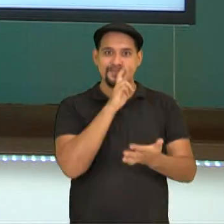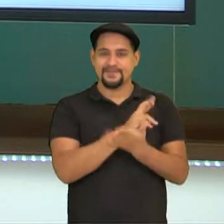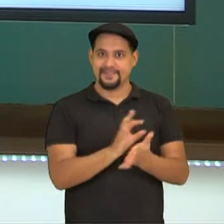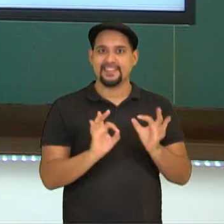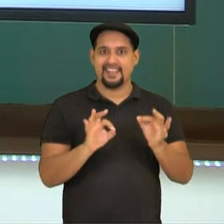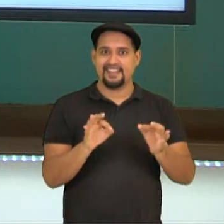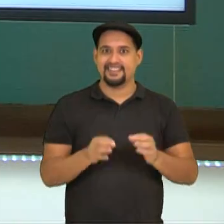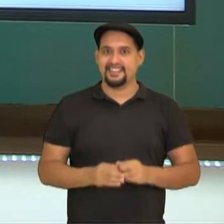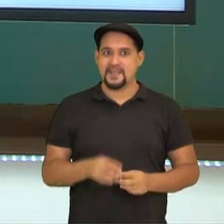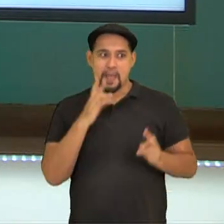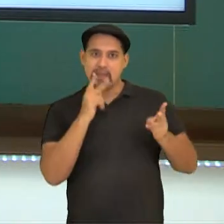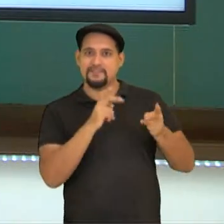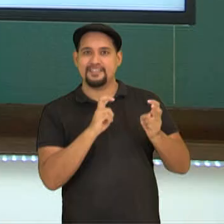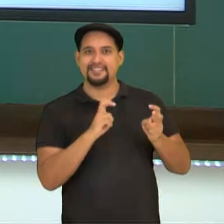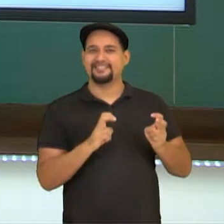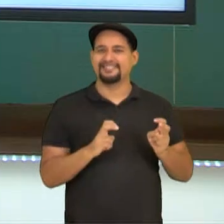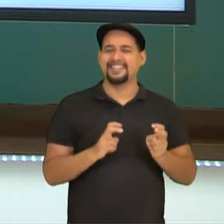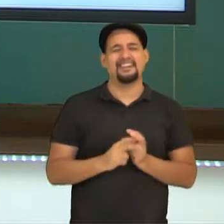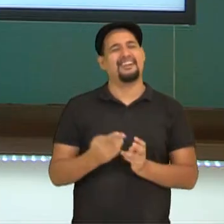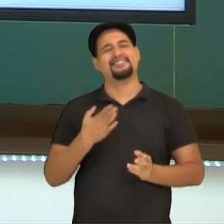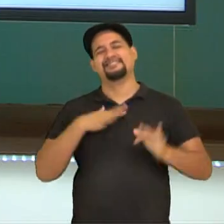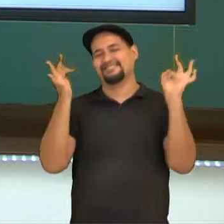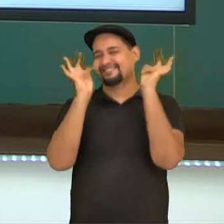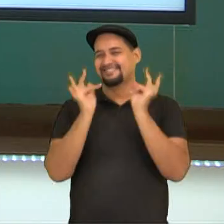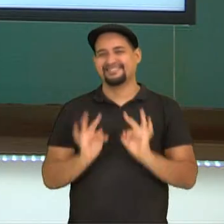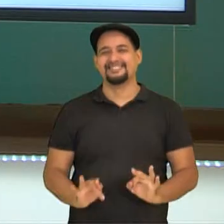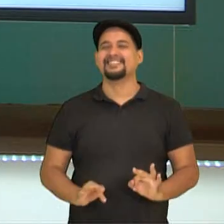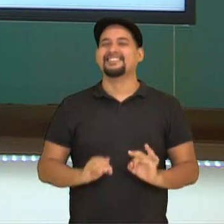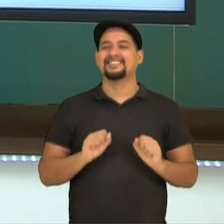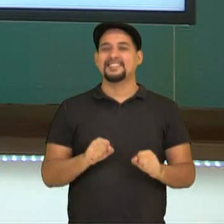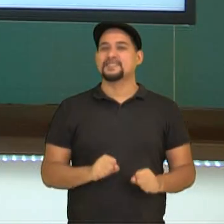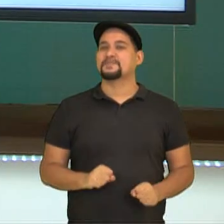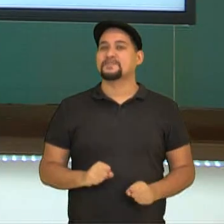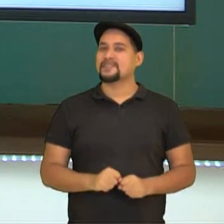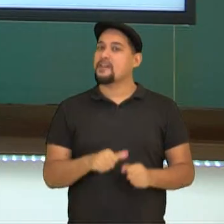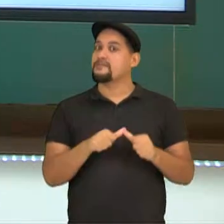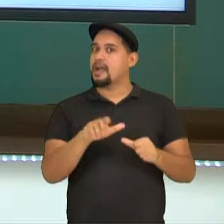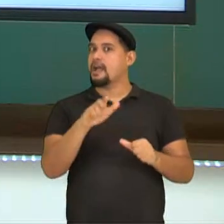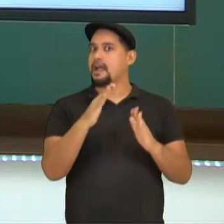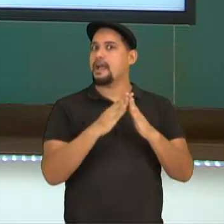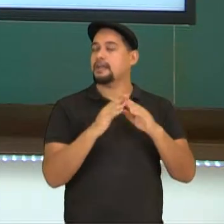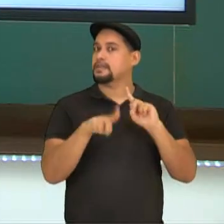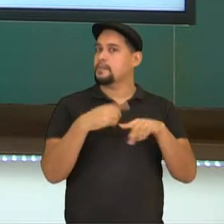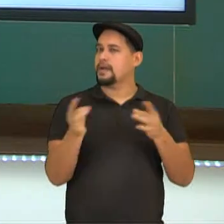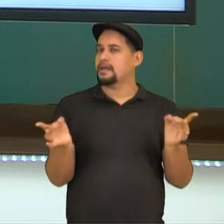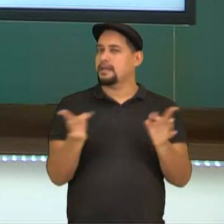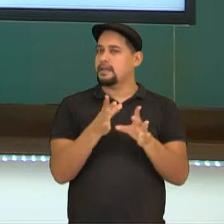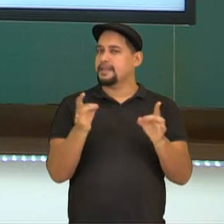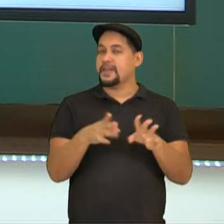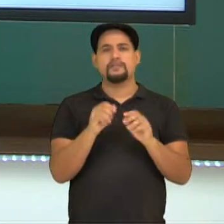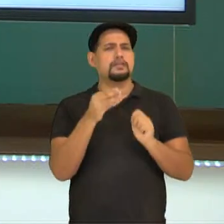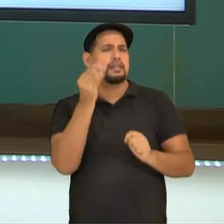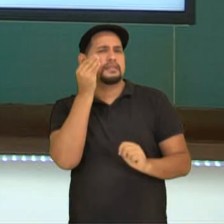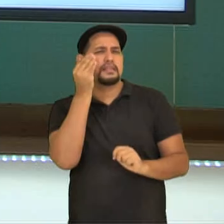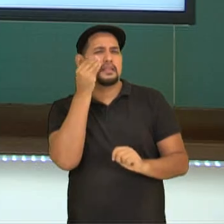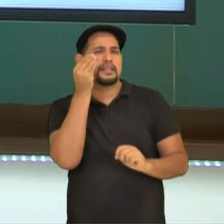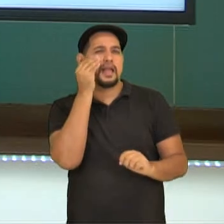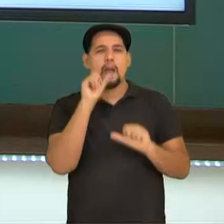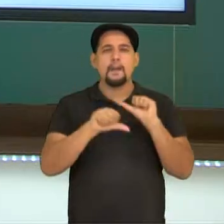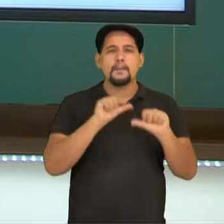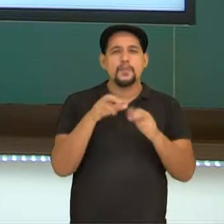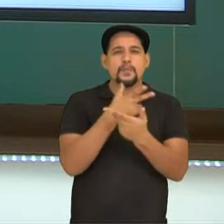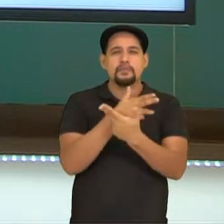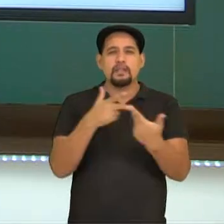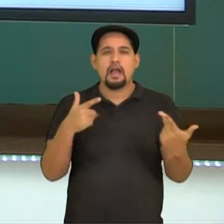fazer? Deu? Ai, eu fico feliz com isso. Fica para casa aí depois de terminar aqui, você tentar alterar